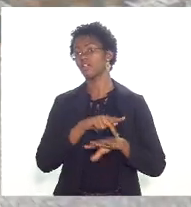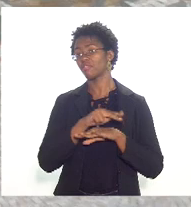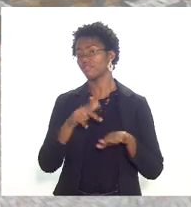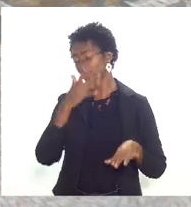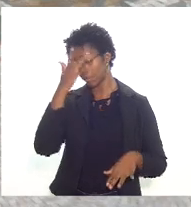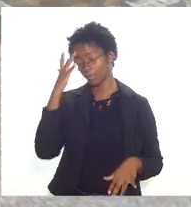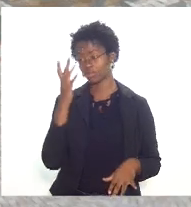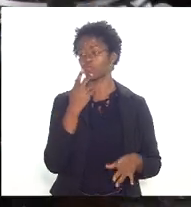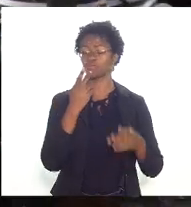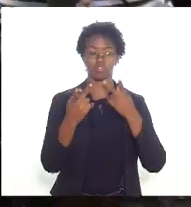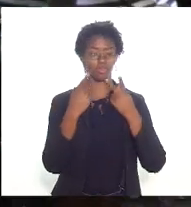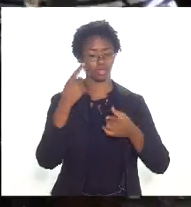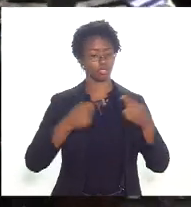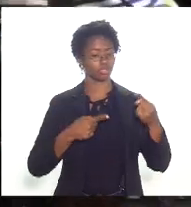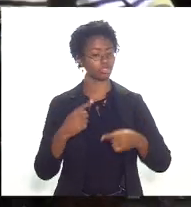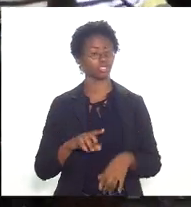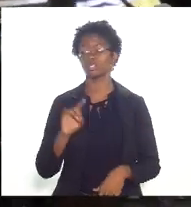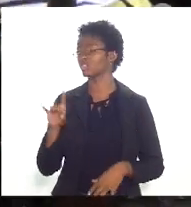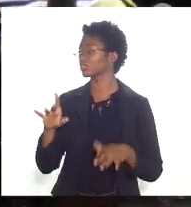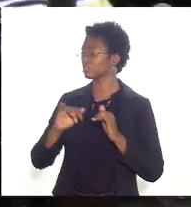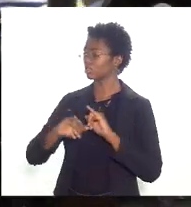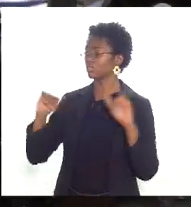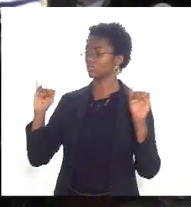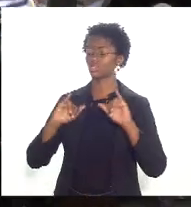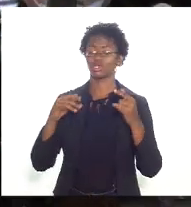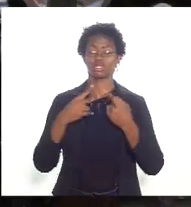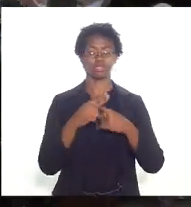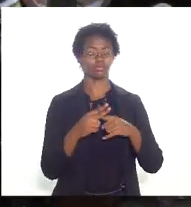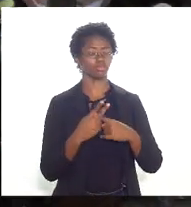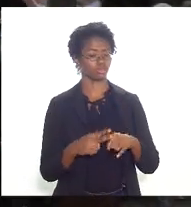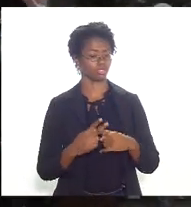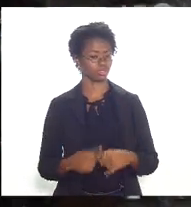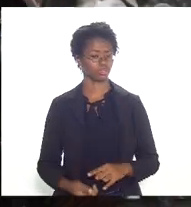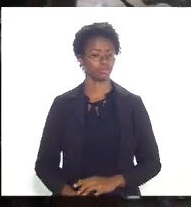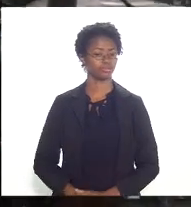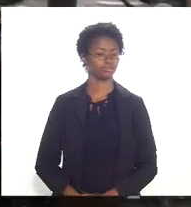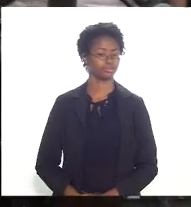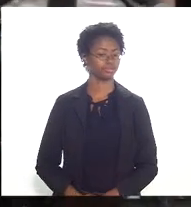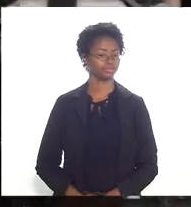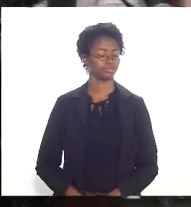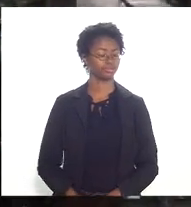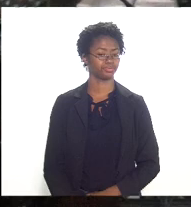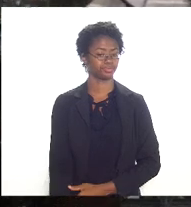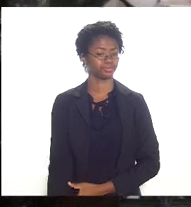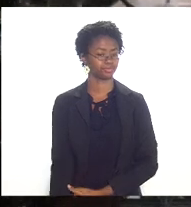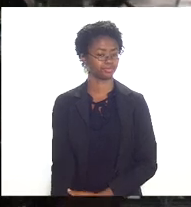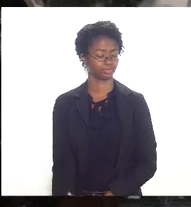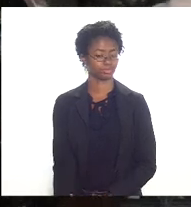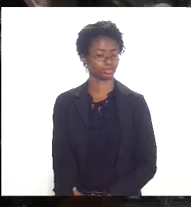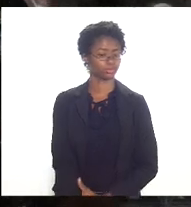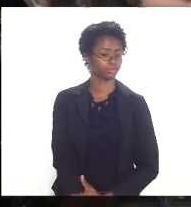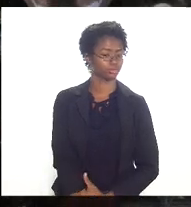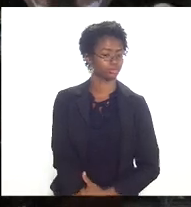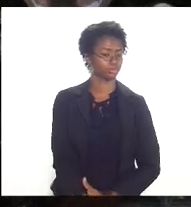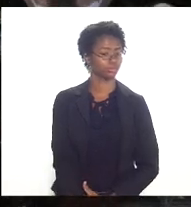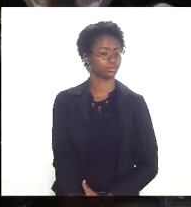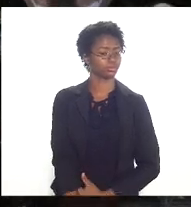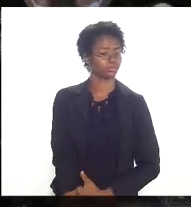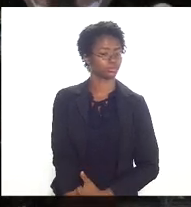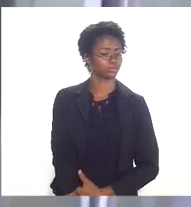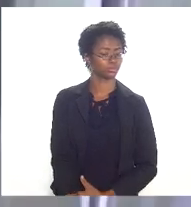fazer o encaminhamento Sem problema anunciar que já 12 emendas ao projeto em primeiro dizer André